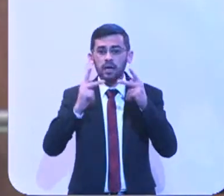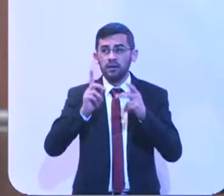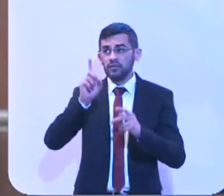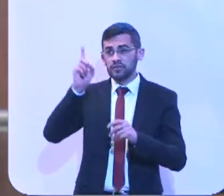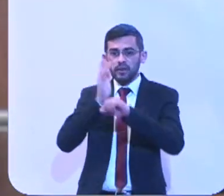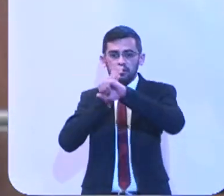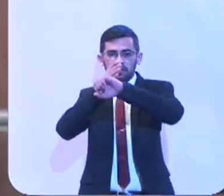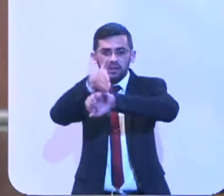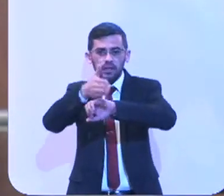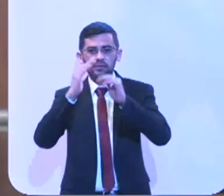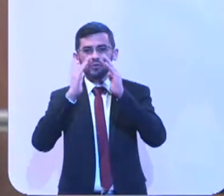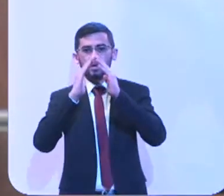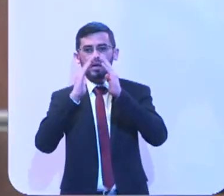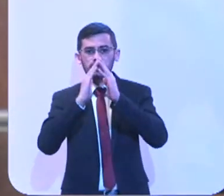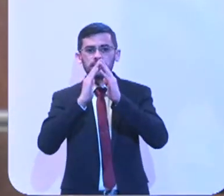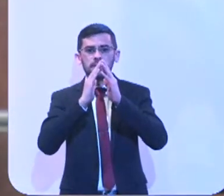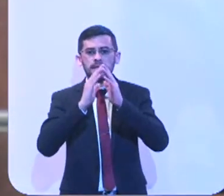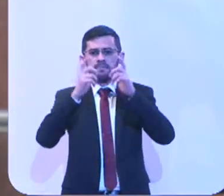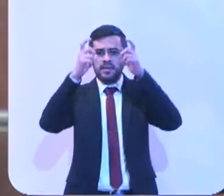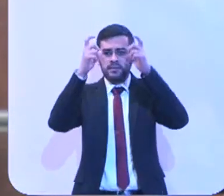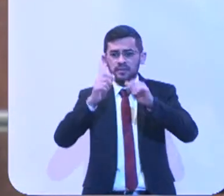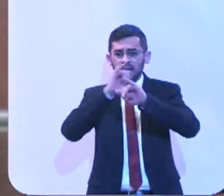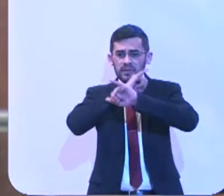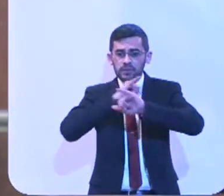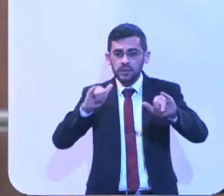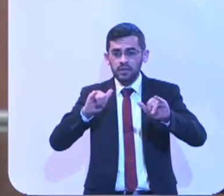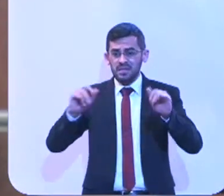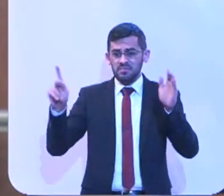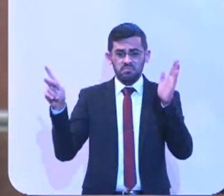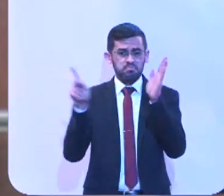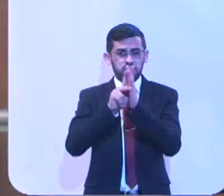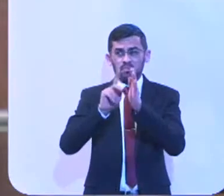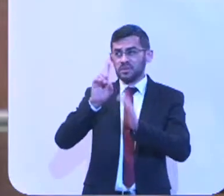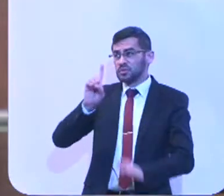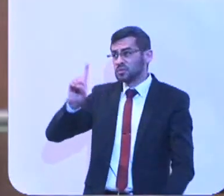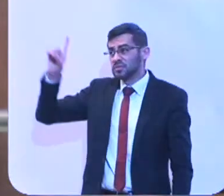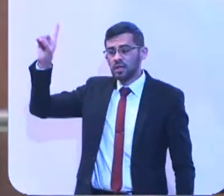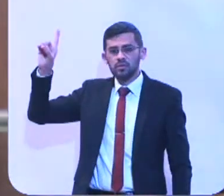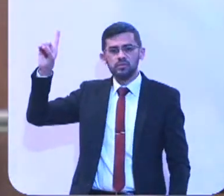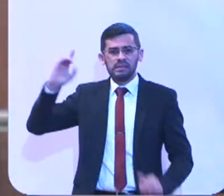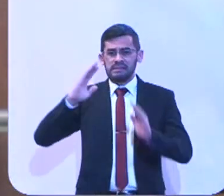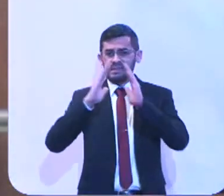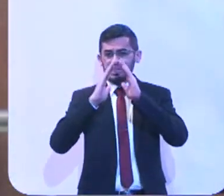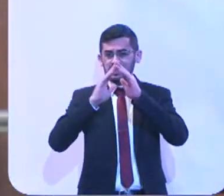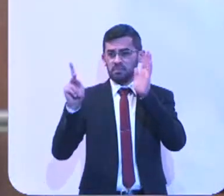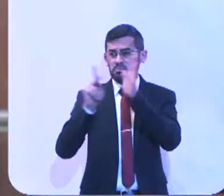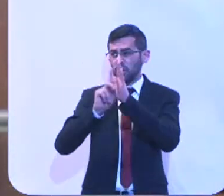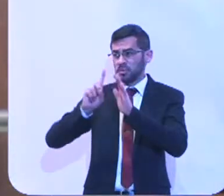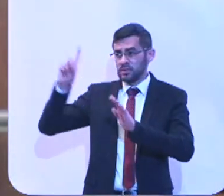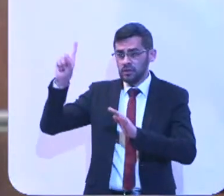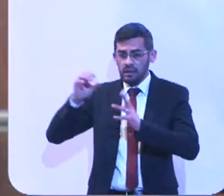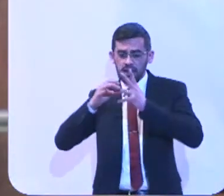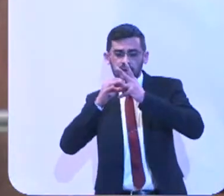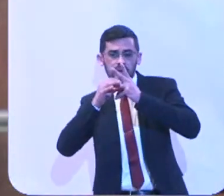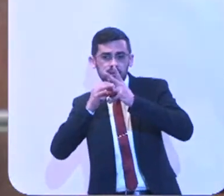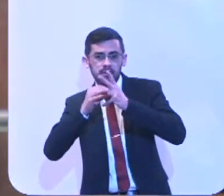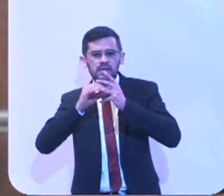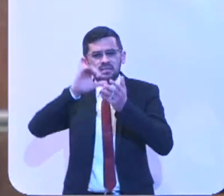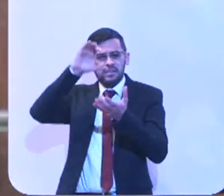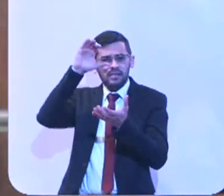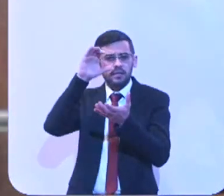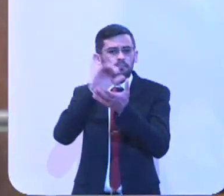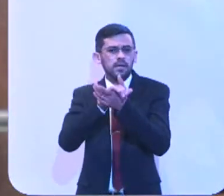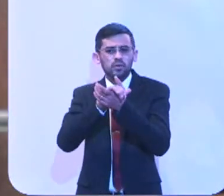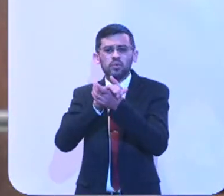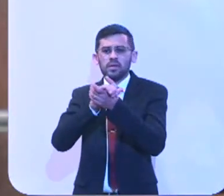vai entrar na sua casa e vai declarar: esta é uma casa que pertence ao Senhor. Você vai pegar a sua aliança e vai dizer: esse